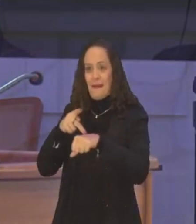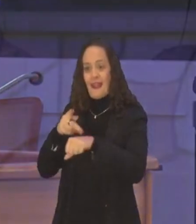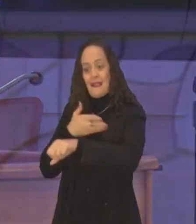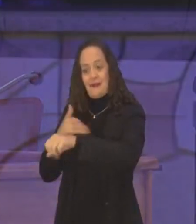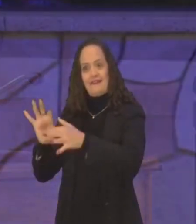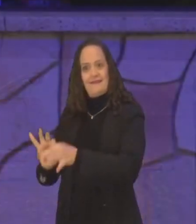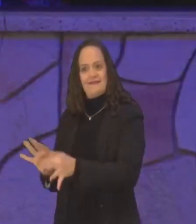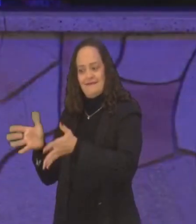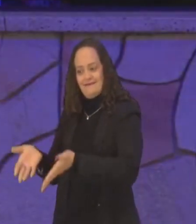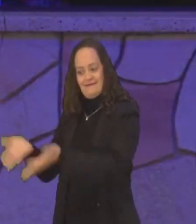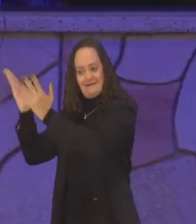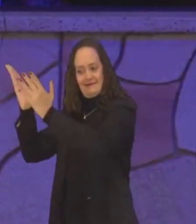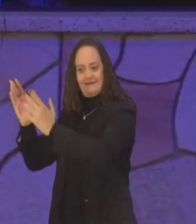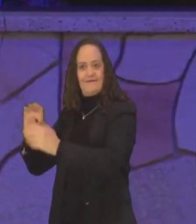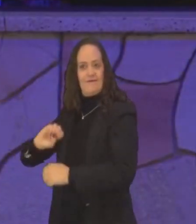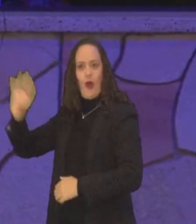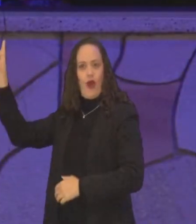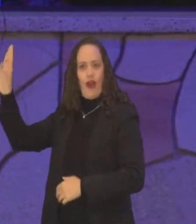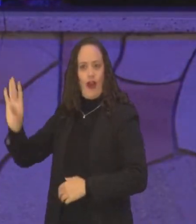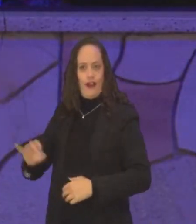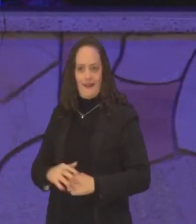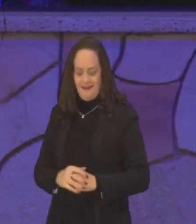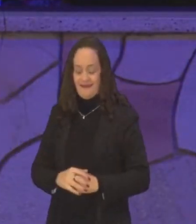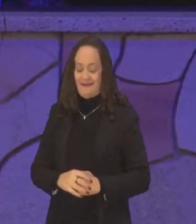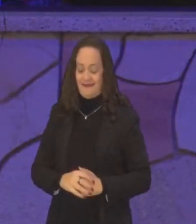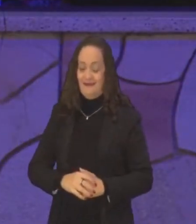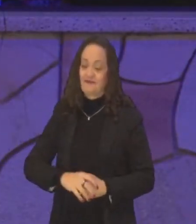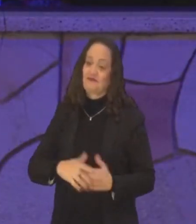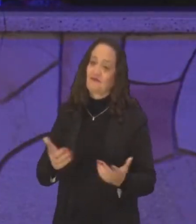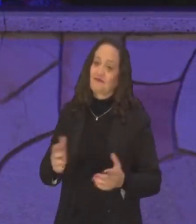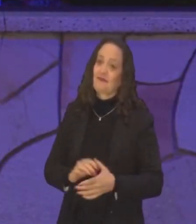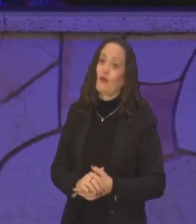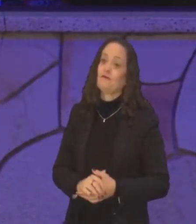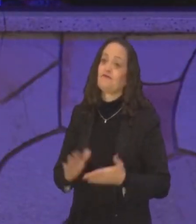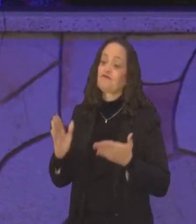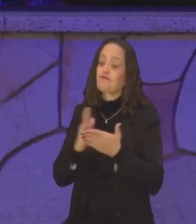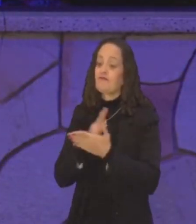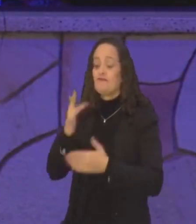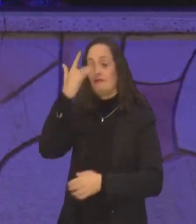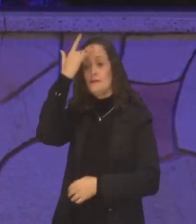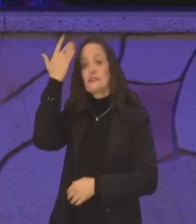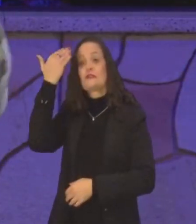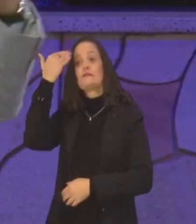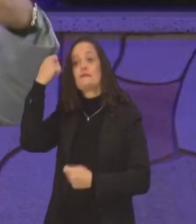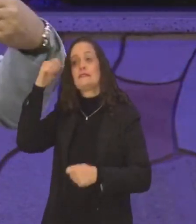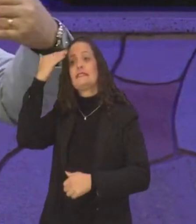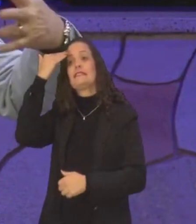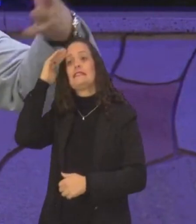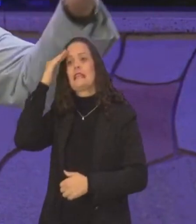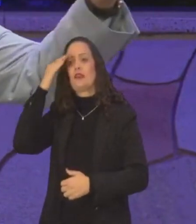há outras considerações a respeito dessa questão. Alguns vão entender também das vestes